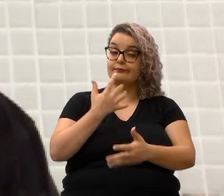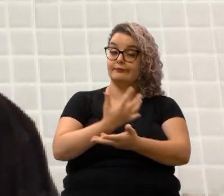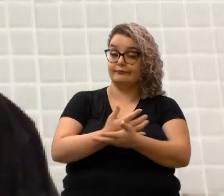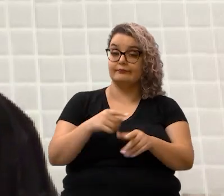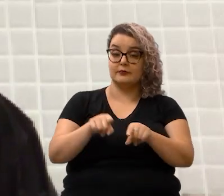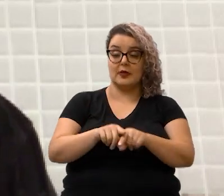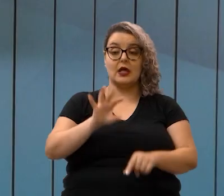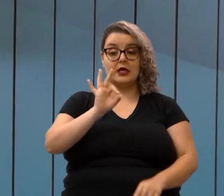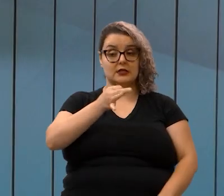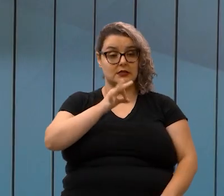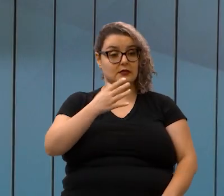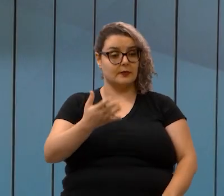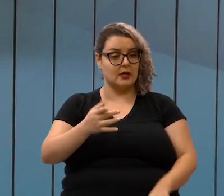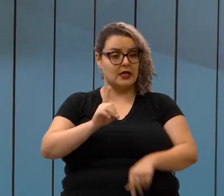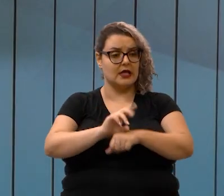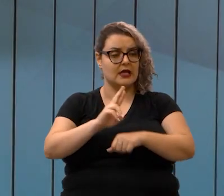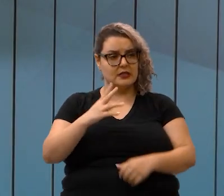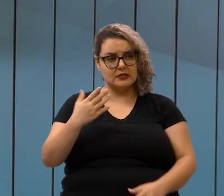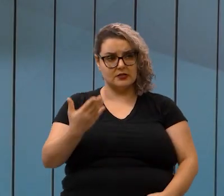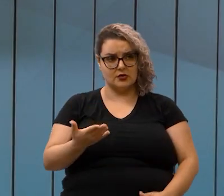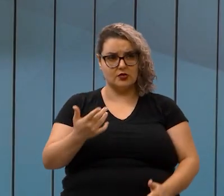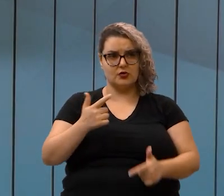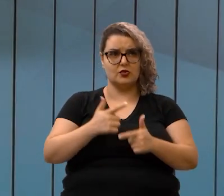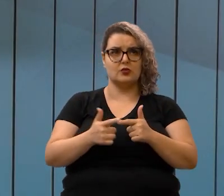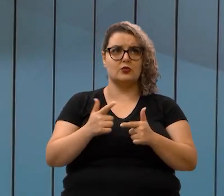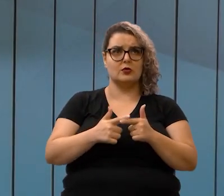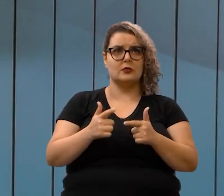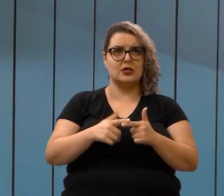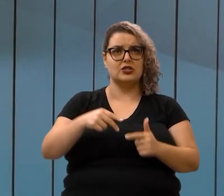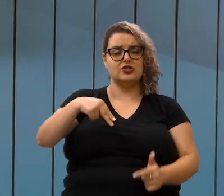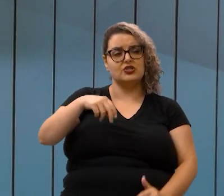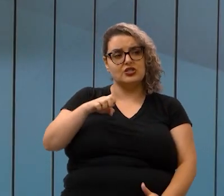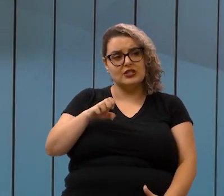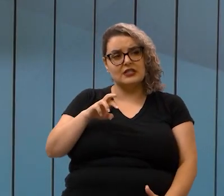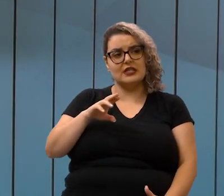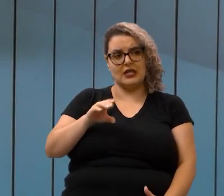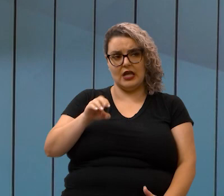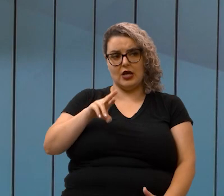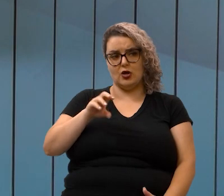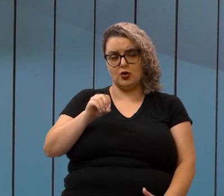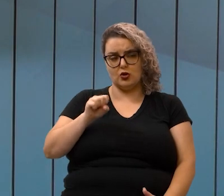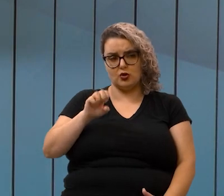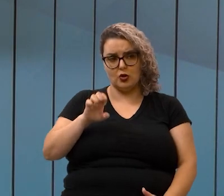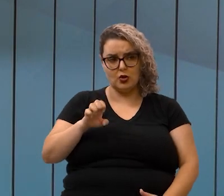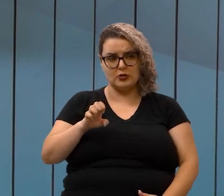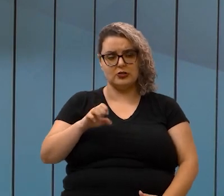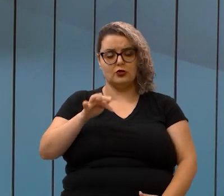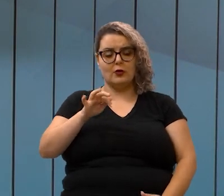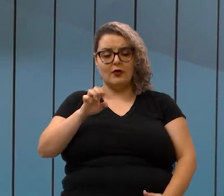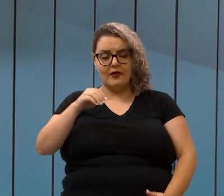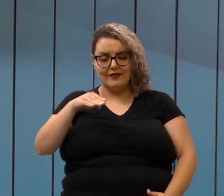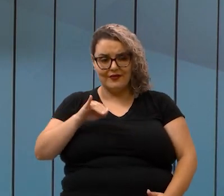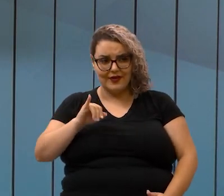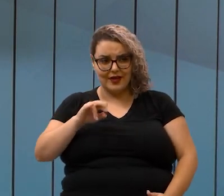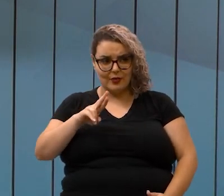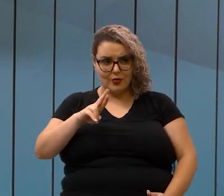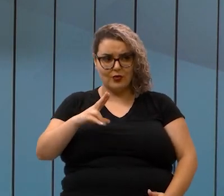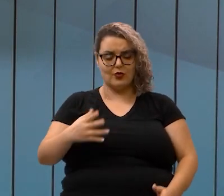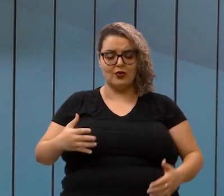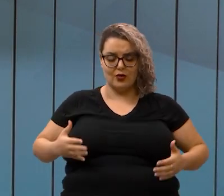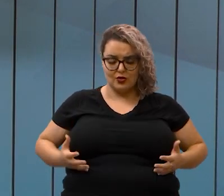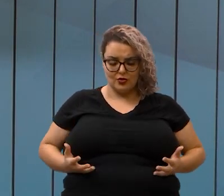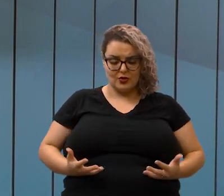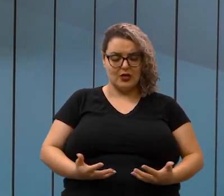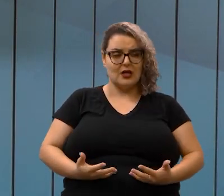né? Exatamente, doutor. Esse problema de necrose aí no fêmur, problemas no quadril, eles